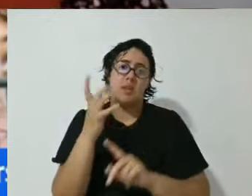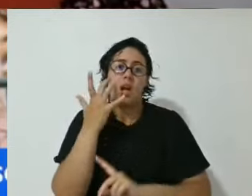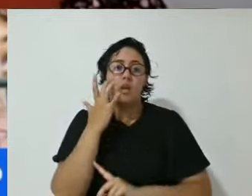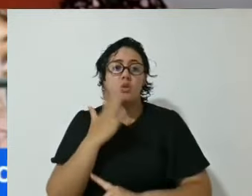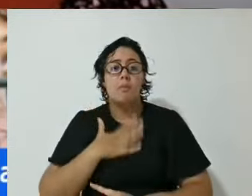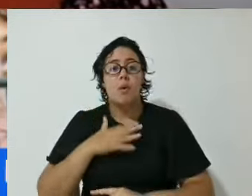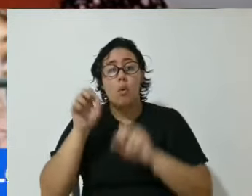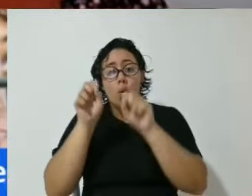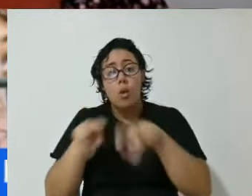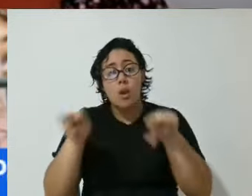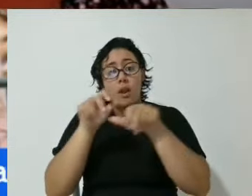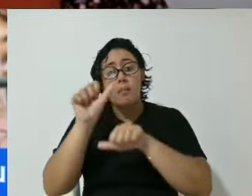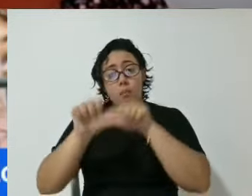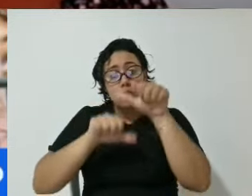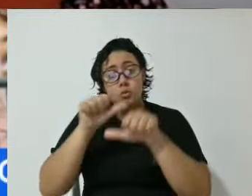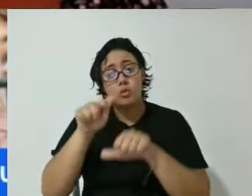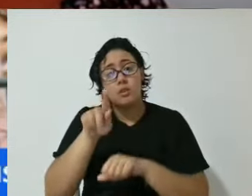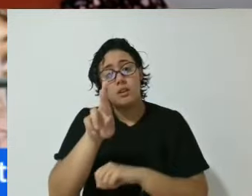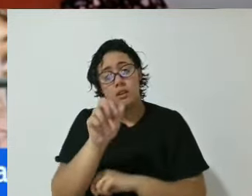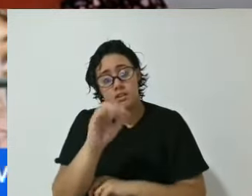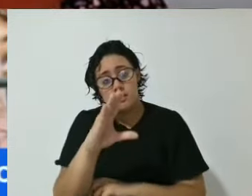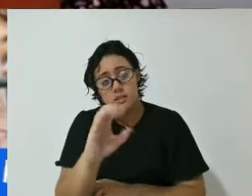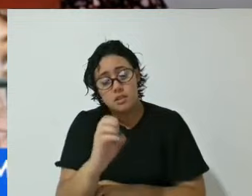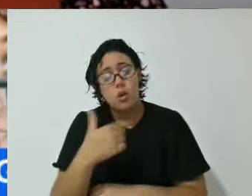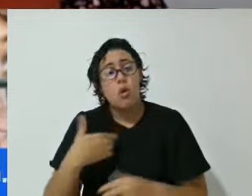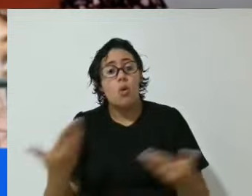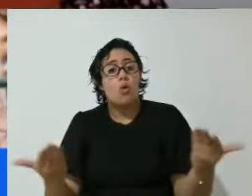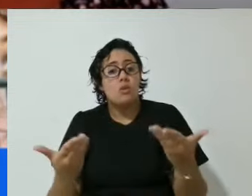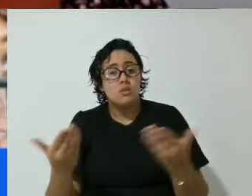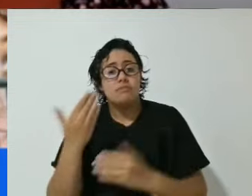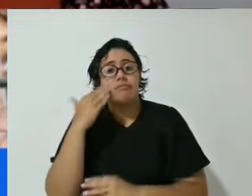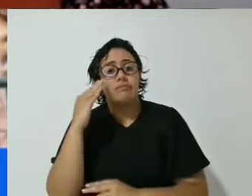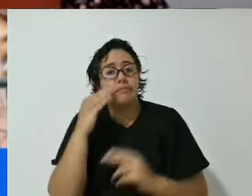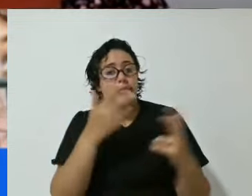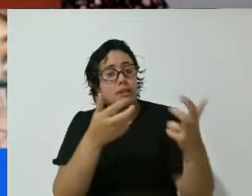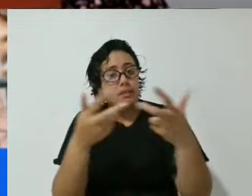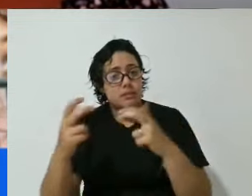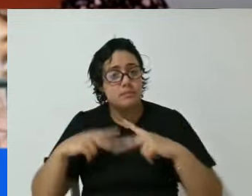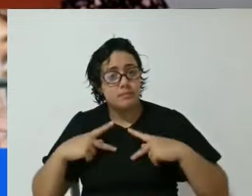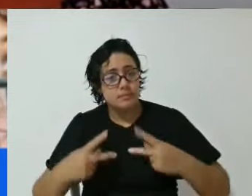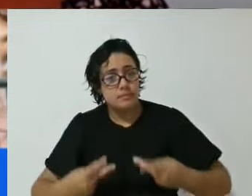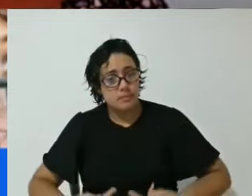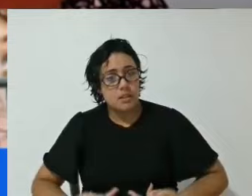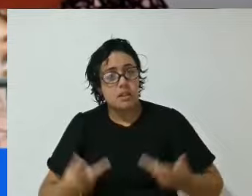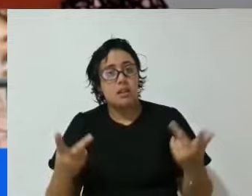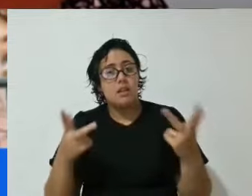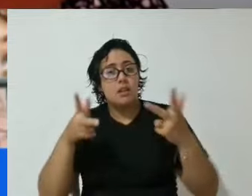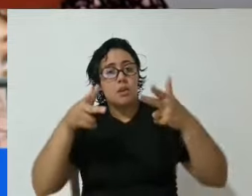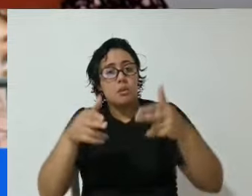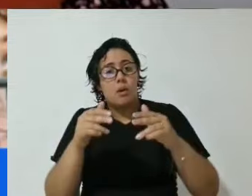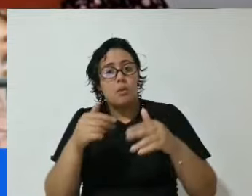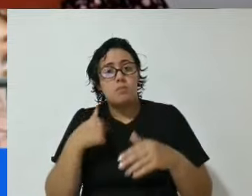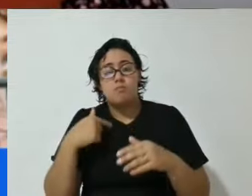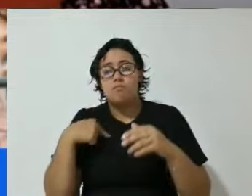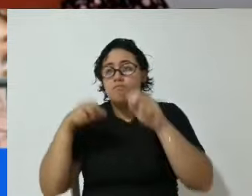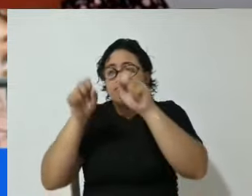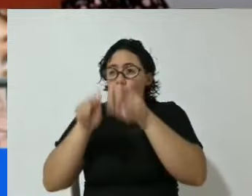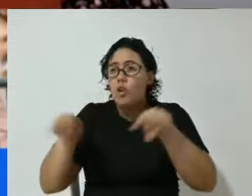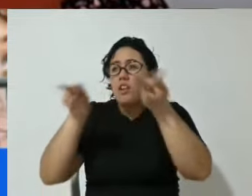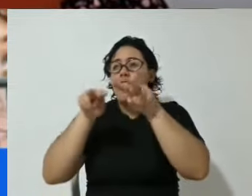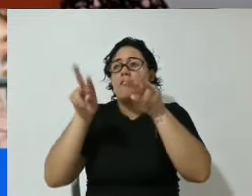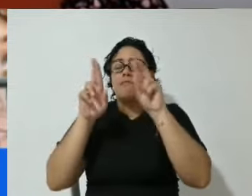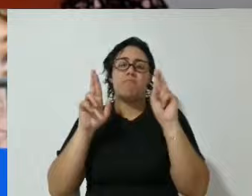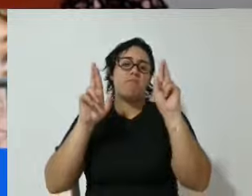olhar mudou, Grace. Hoje eu entendo e percebo o ser humano numa dimensão diferente, sabe? Assim, um